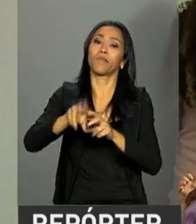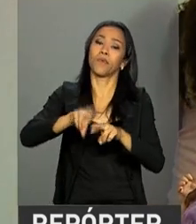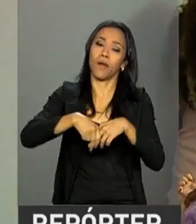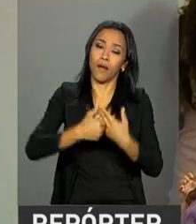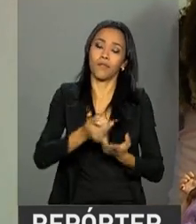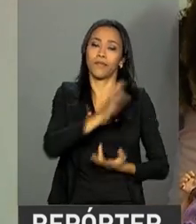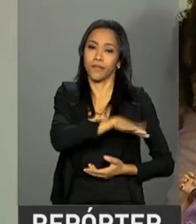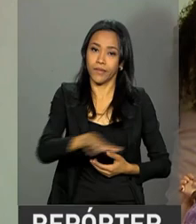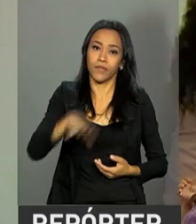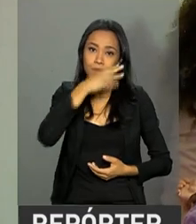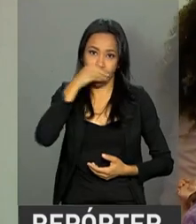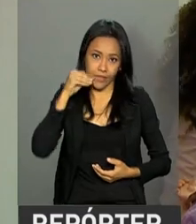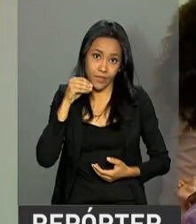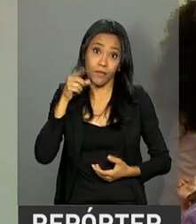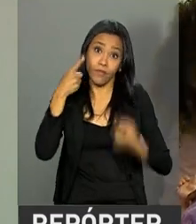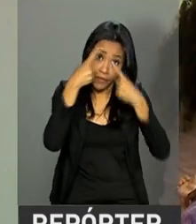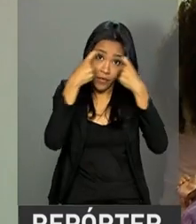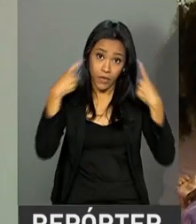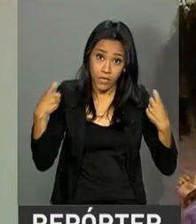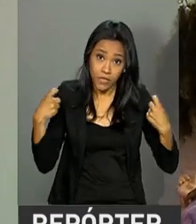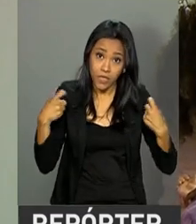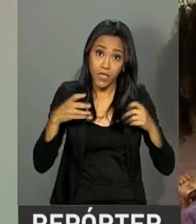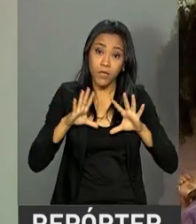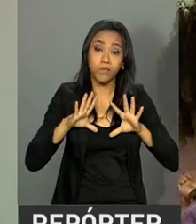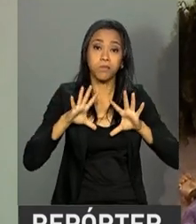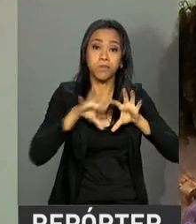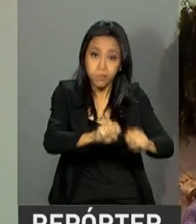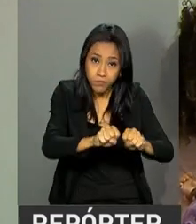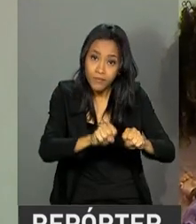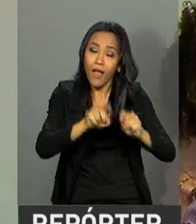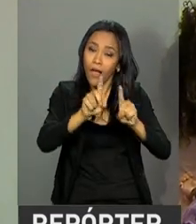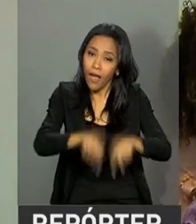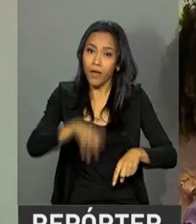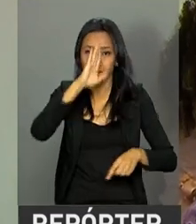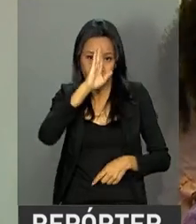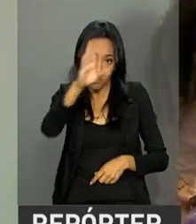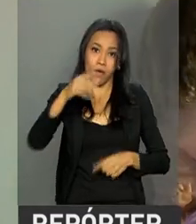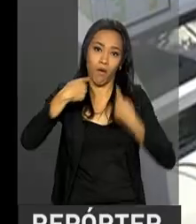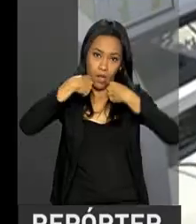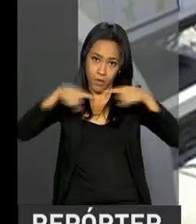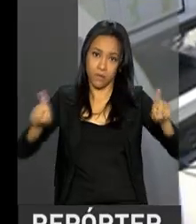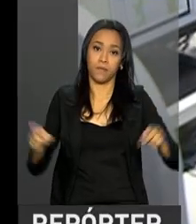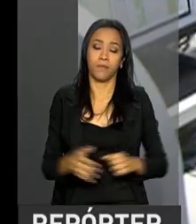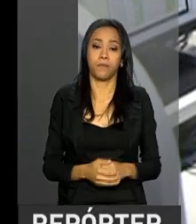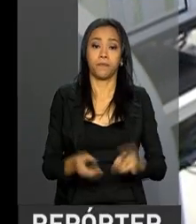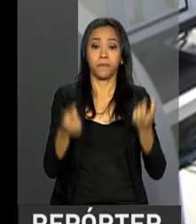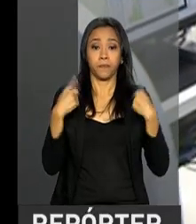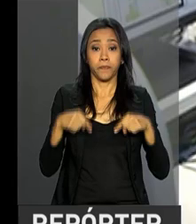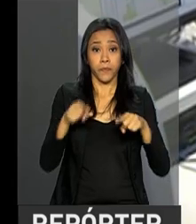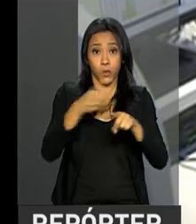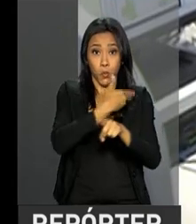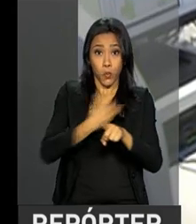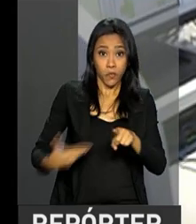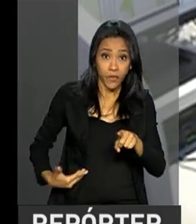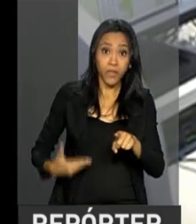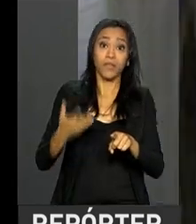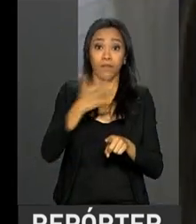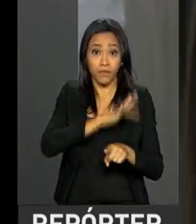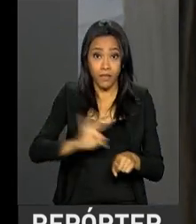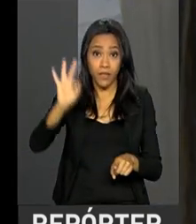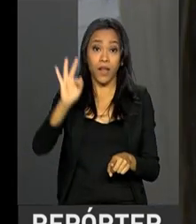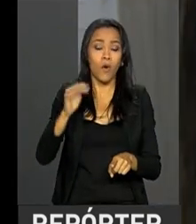adolescentes violência e abuso sexual estão entre as causas das denúncias o governo garante que a melhor forma de combater